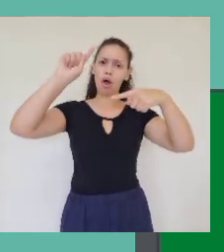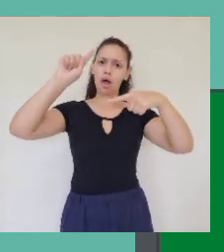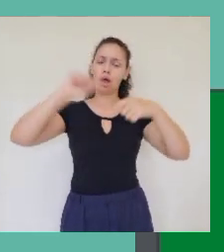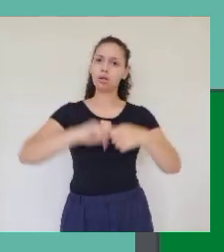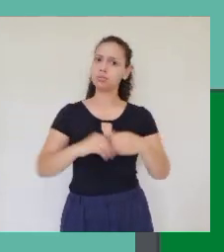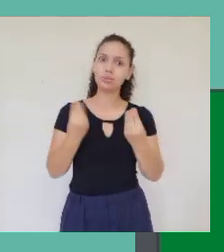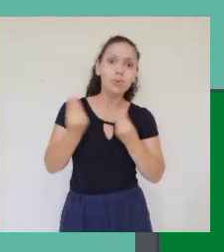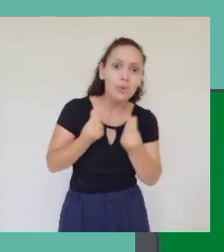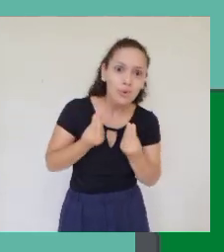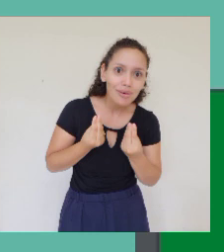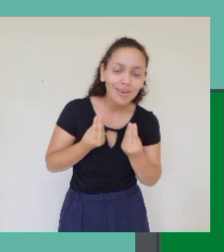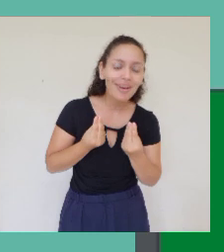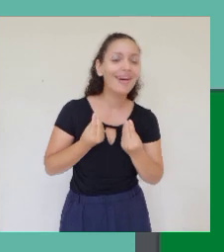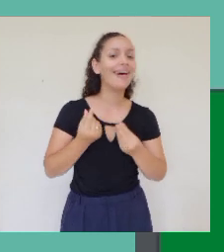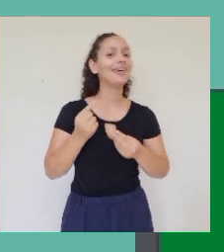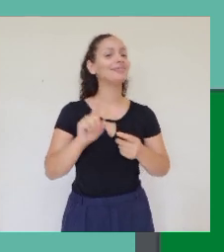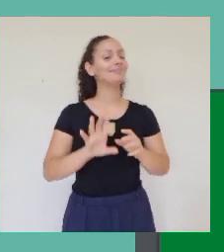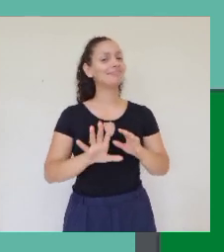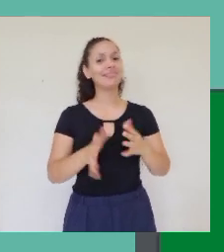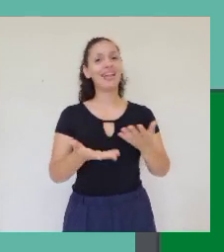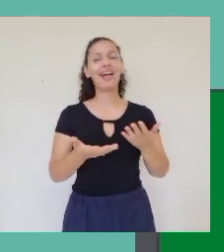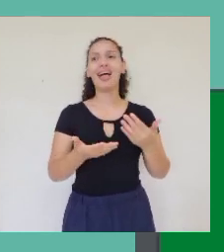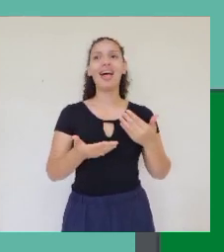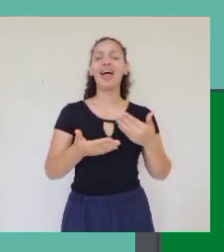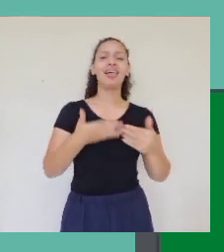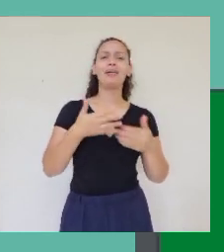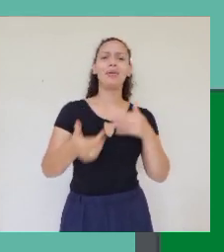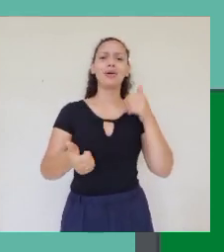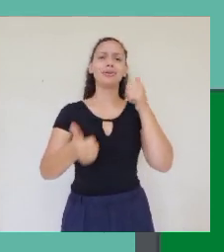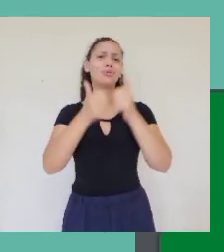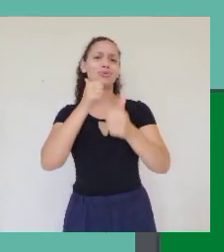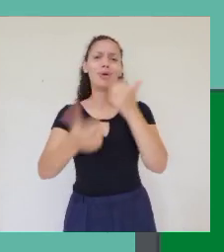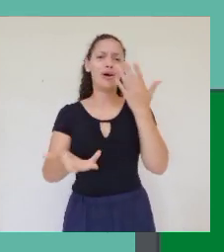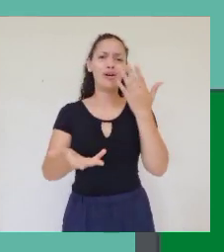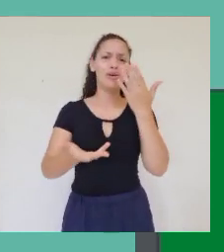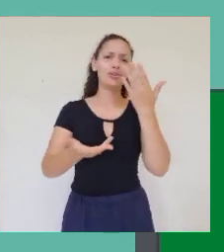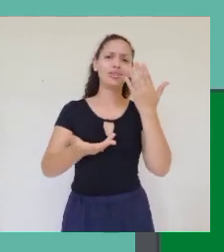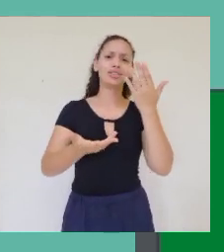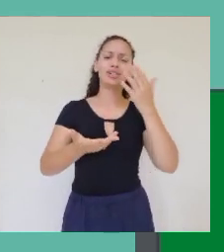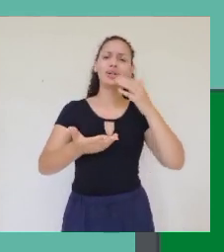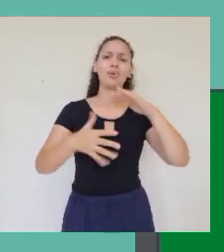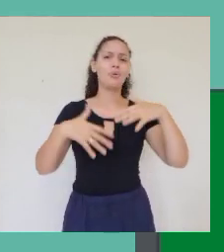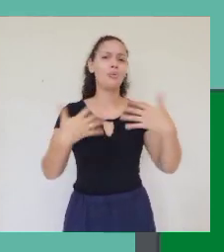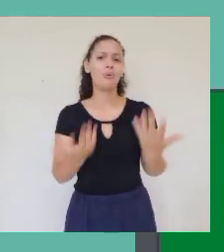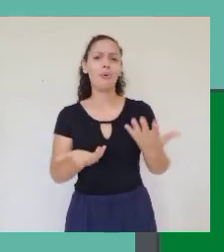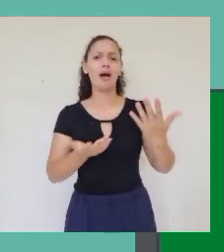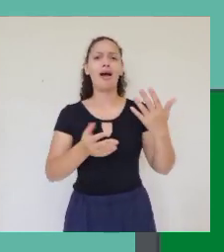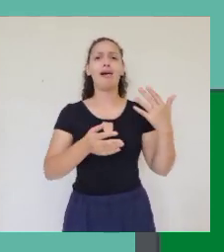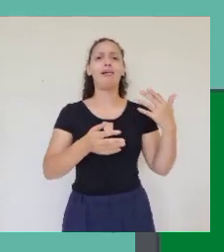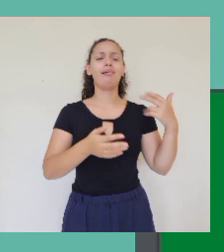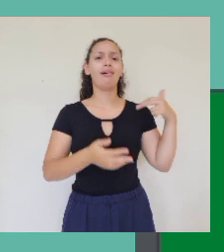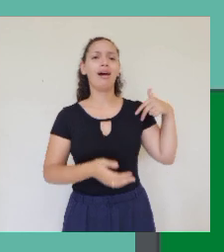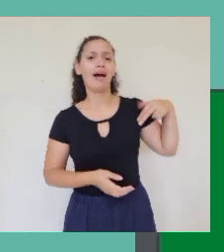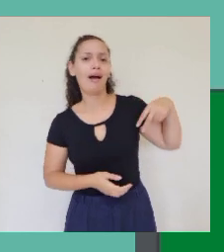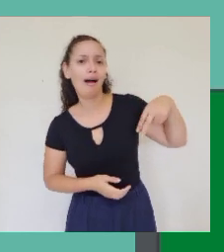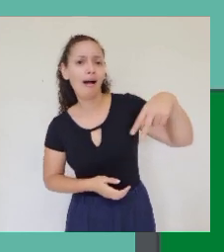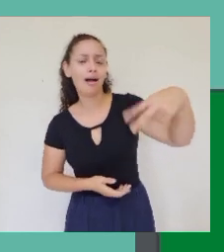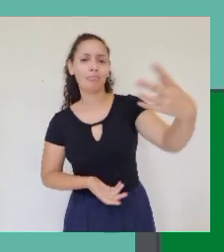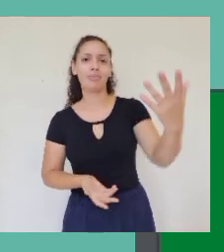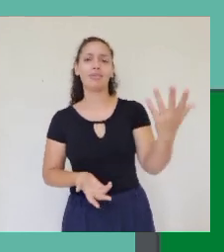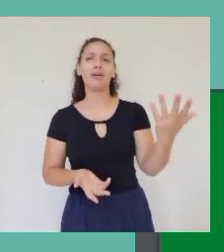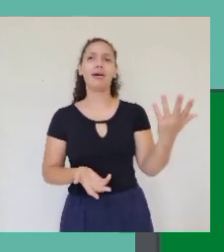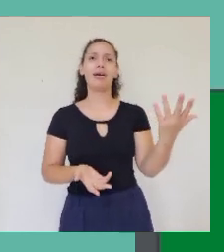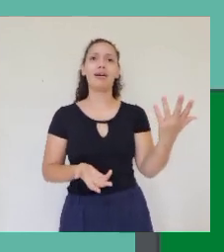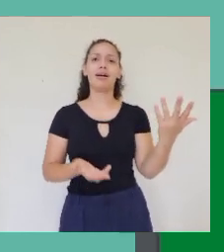seja um esporte específico, seja uma caminhada, seja um exercício em casa, né, seja